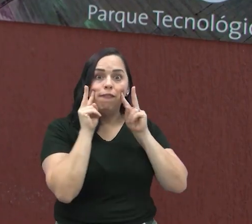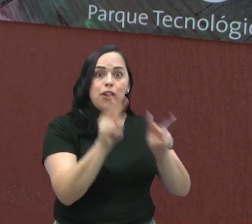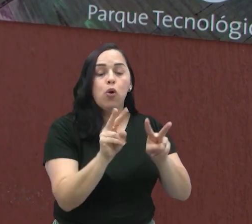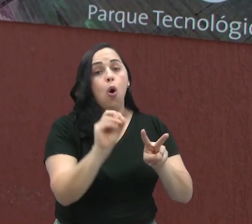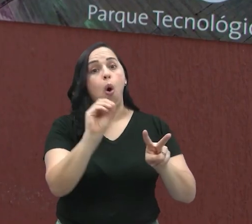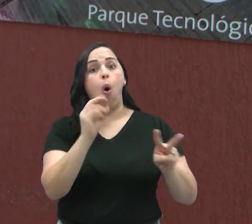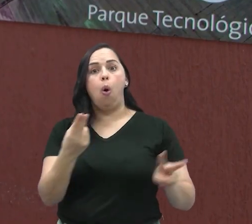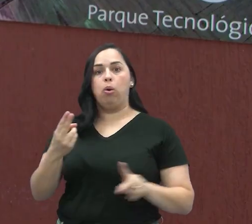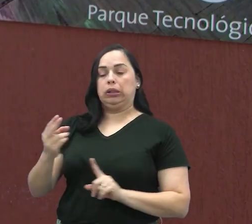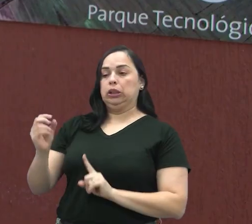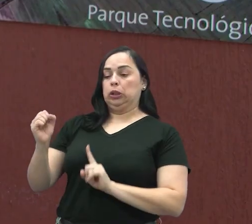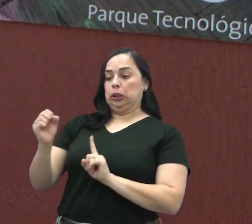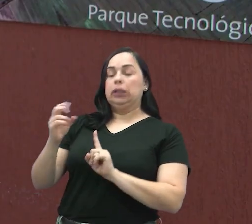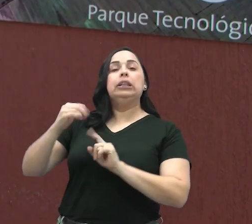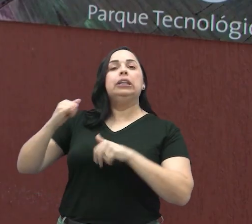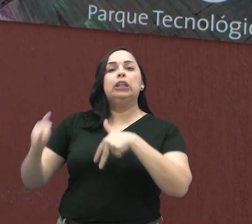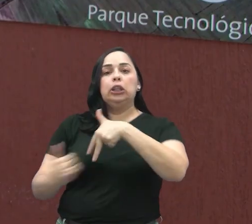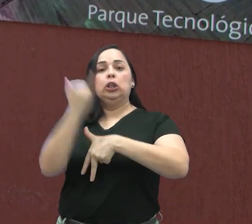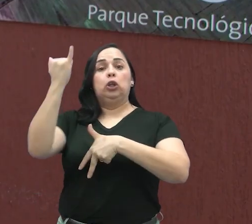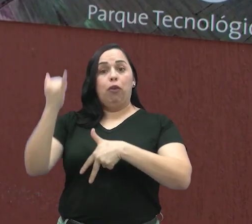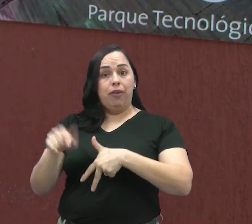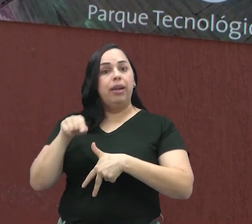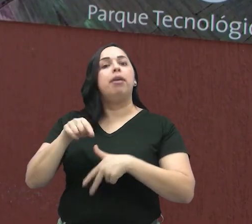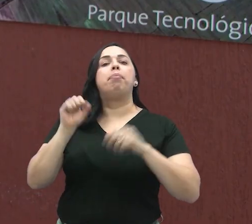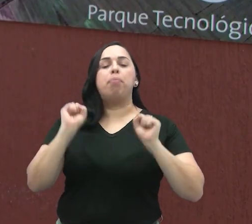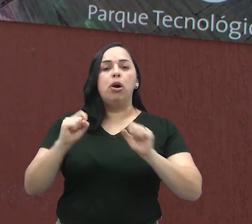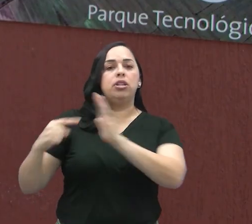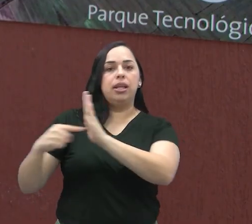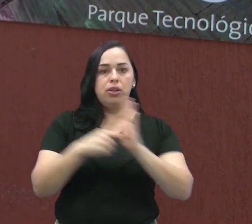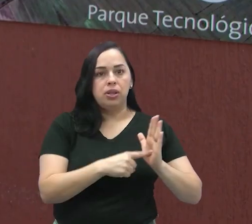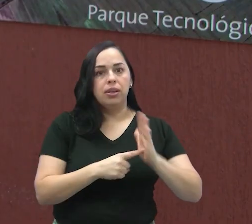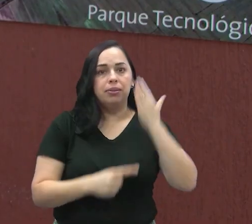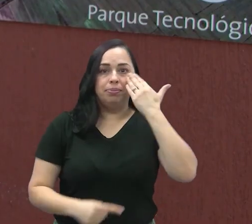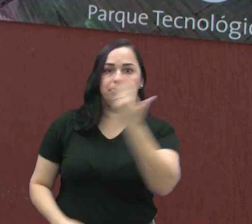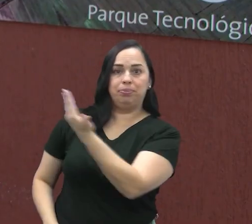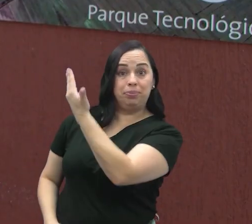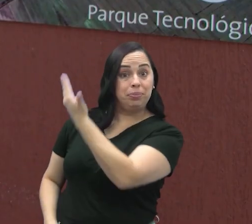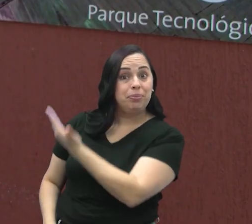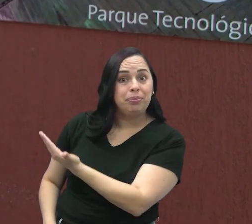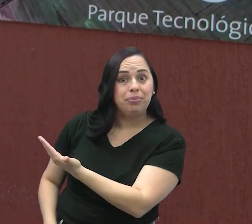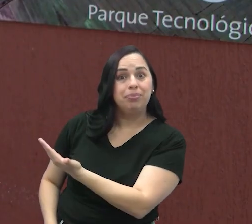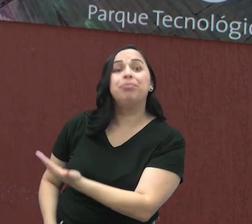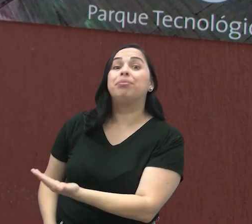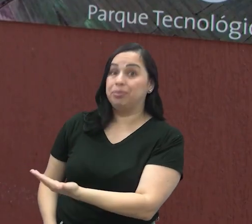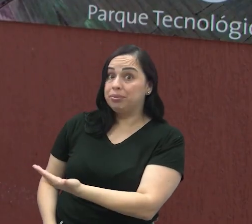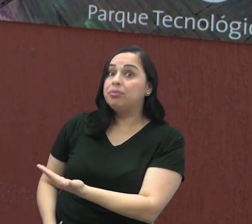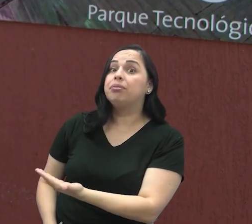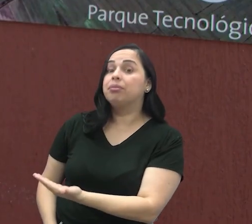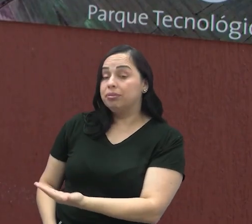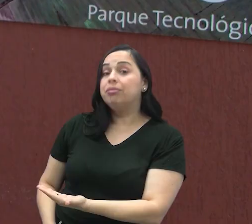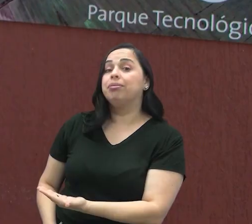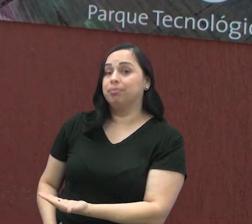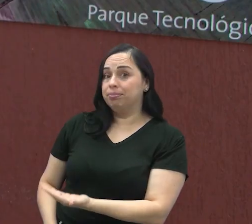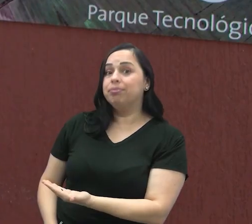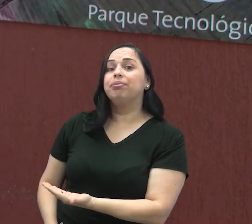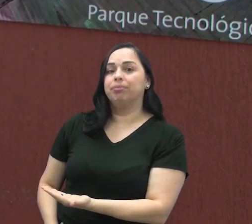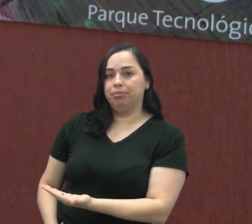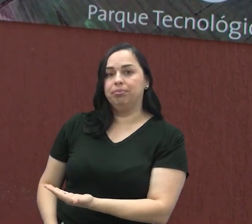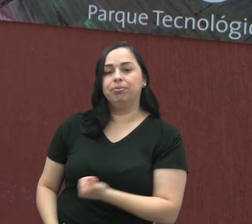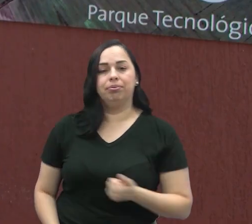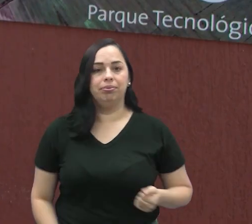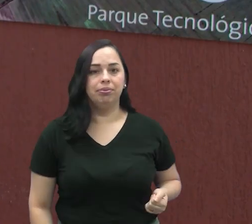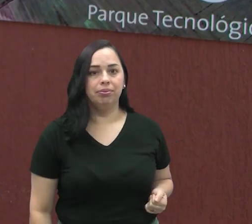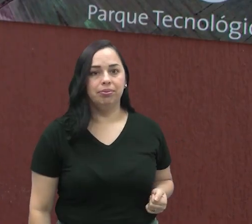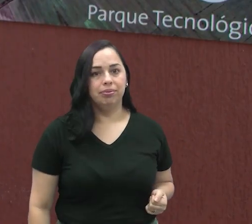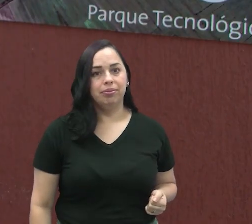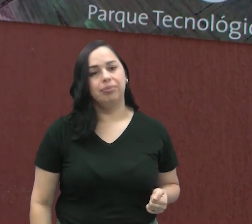outros momentos, foram também pais agressivos, violentos com esses filhos que hoje ocupam o papel de cuidar